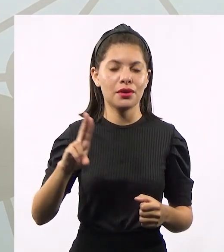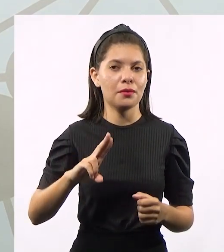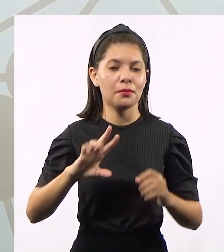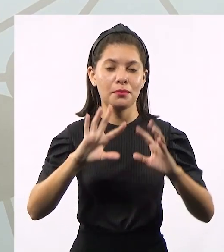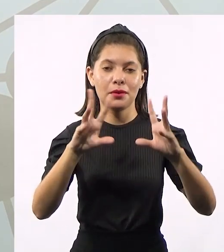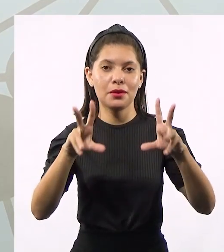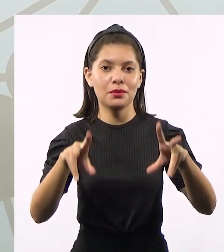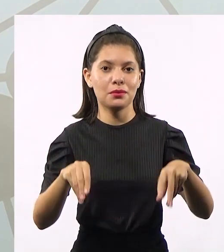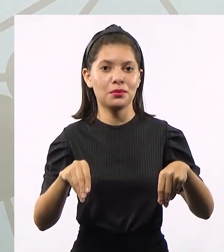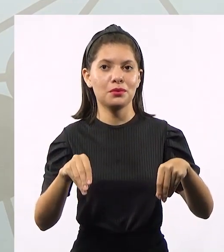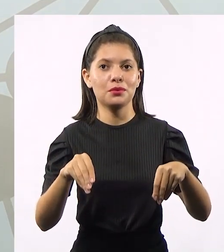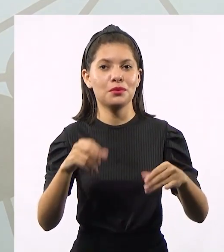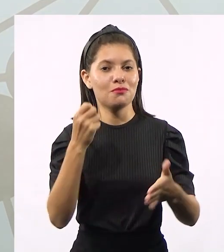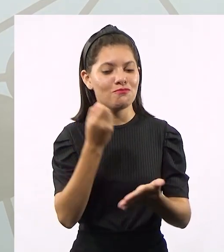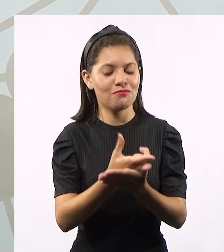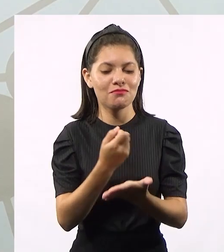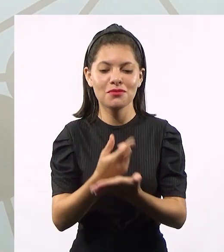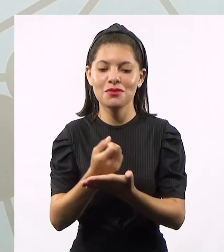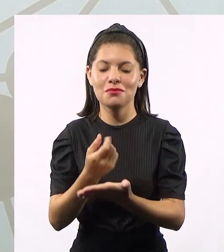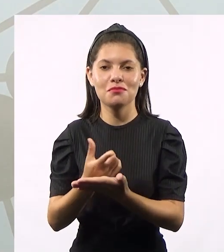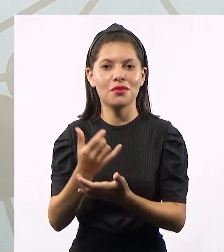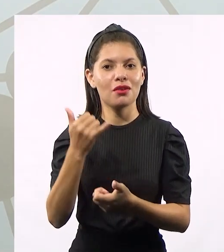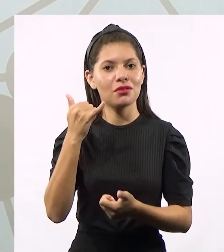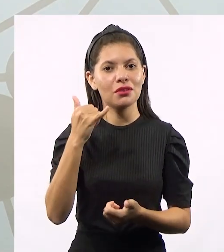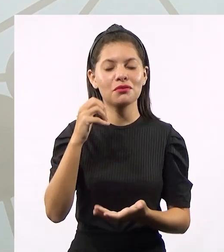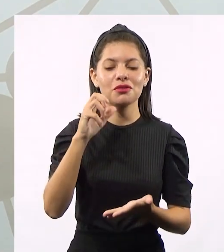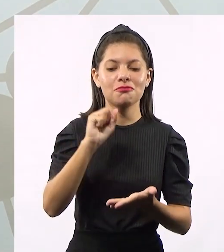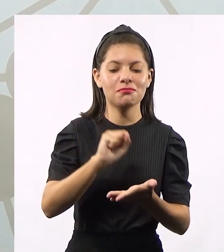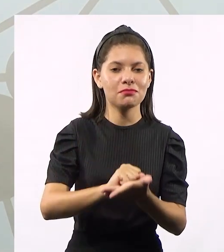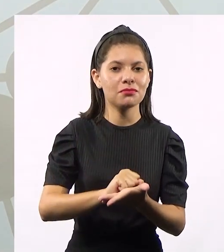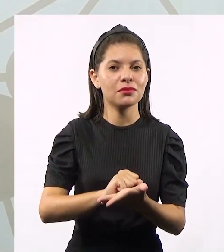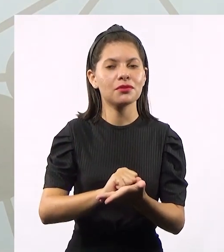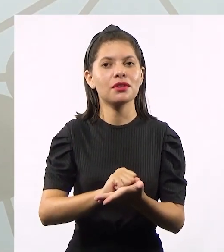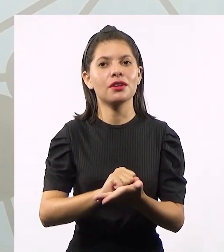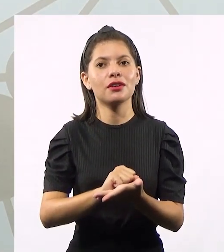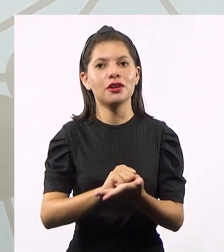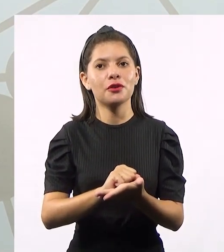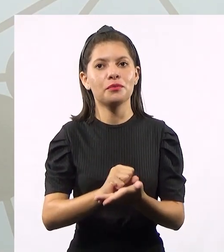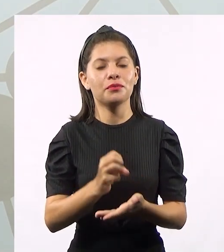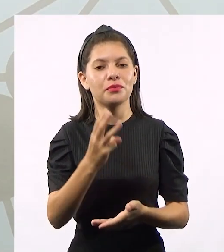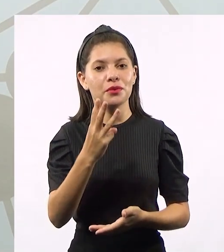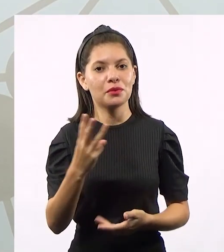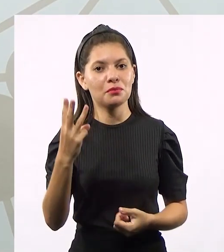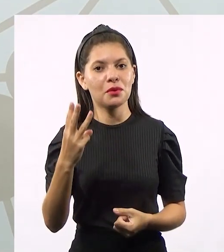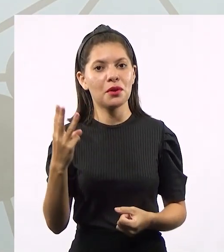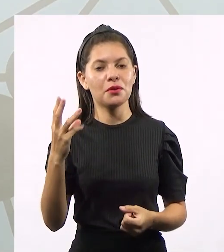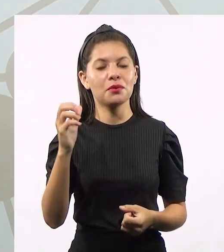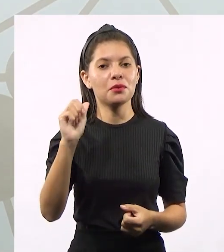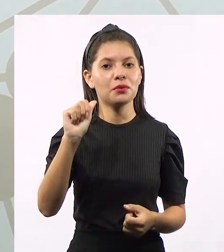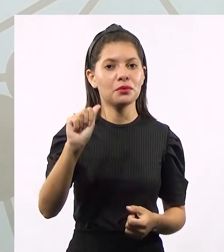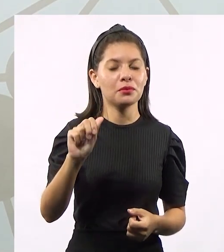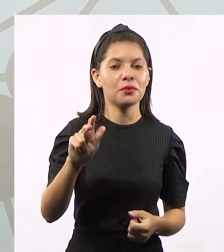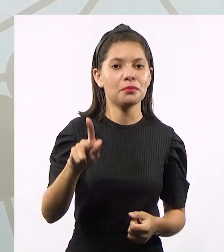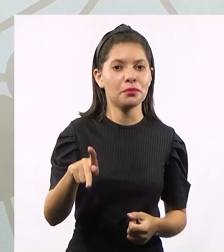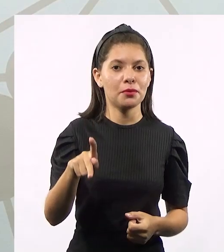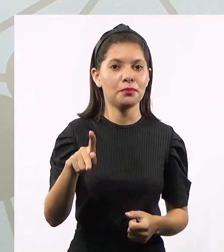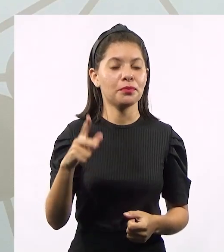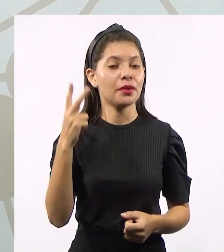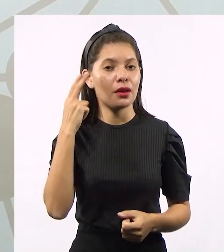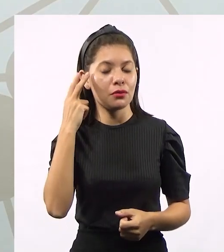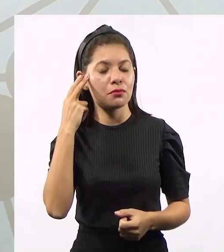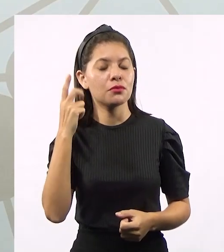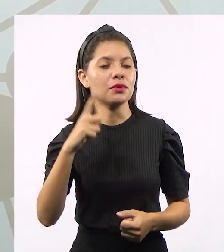tem que cadastrar um e-mail ali dessa plataforma do Gmail. Então é comum que você já tenha, mas caso você não